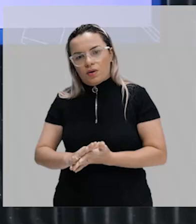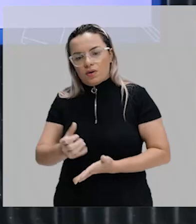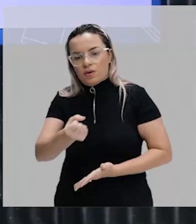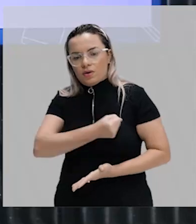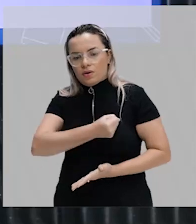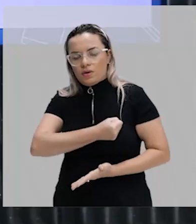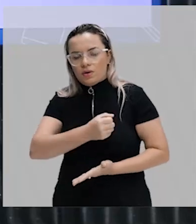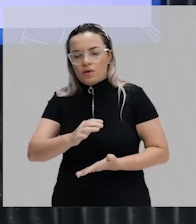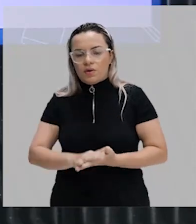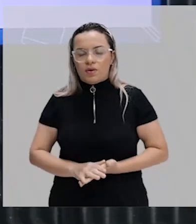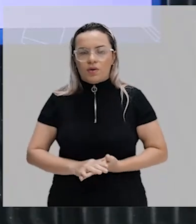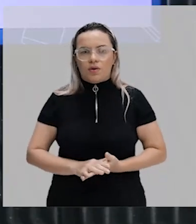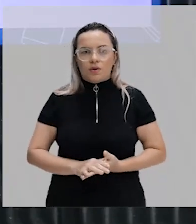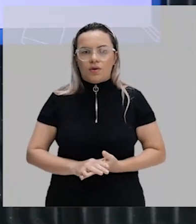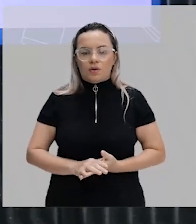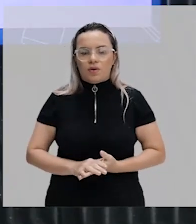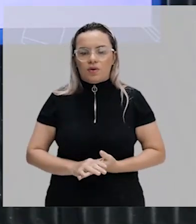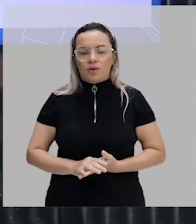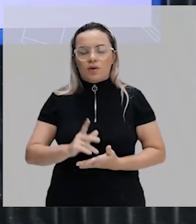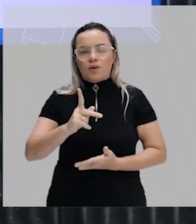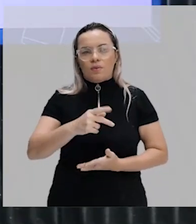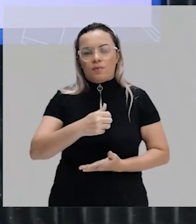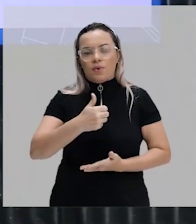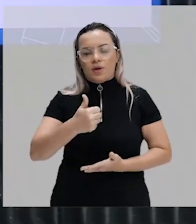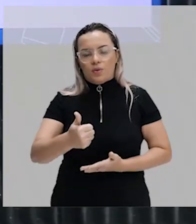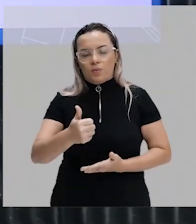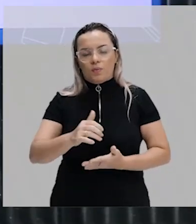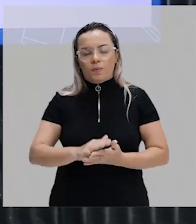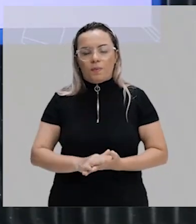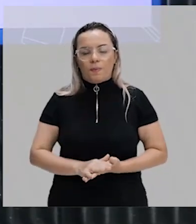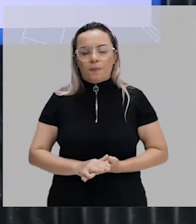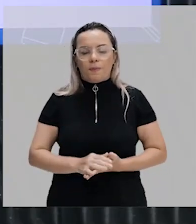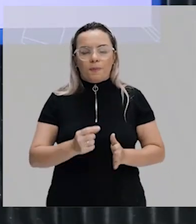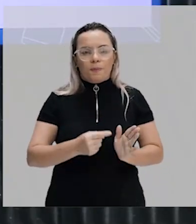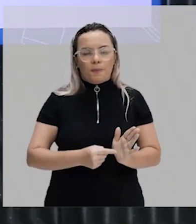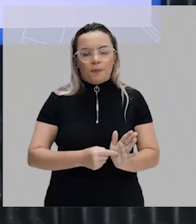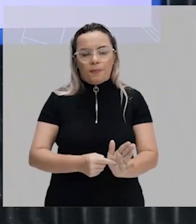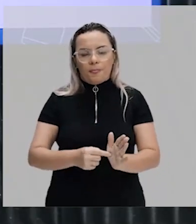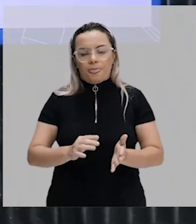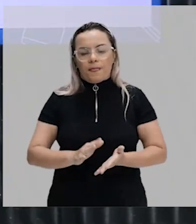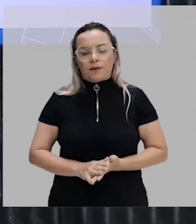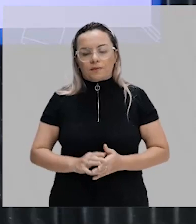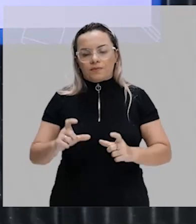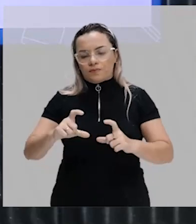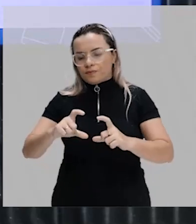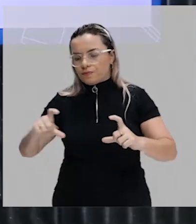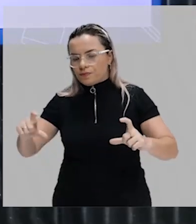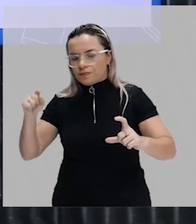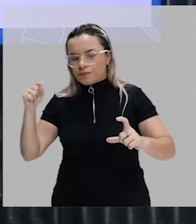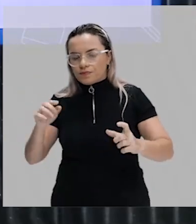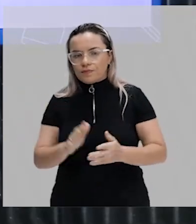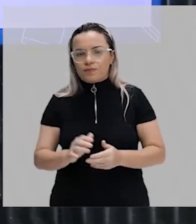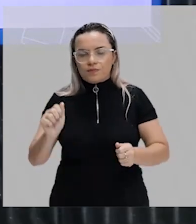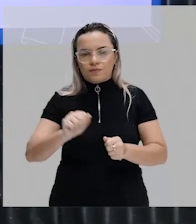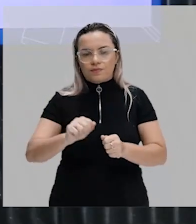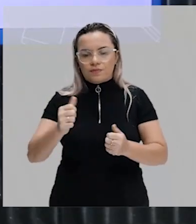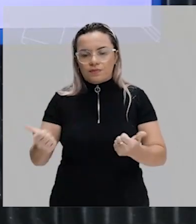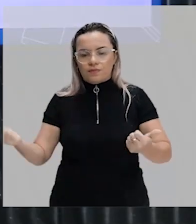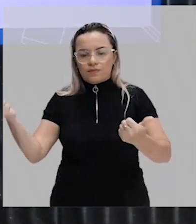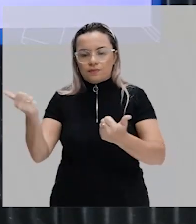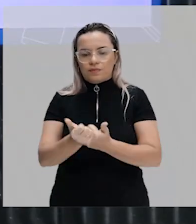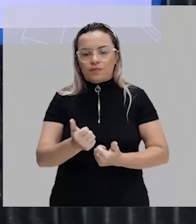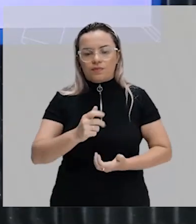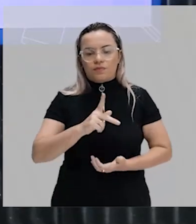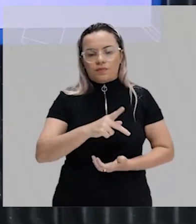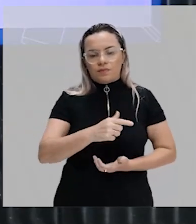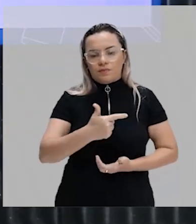por quem? Por P1. Não é não? Então, é justamente dessa forma que vai ficar. Ó, eu já fiz a substituição,